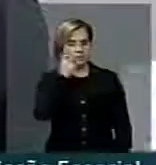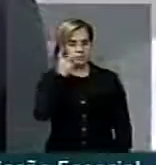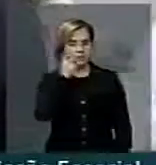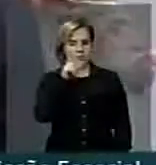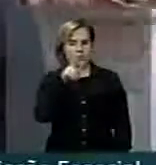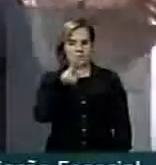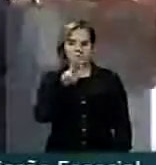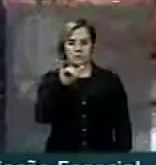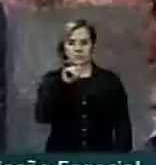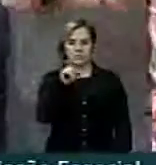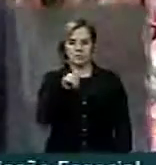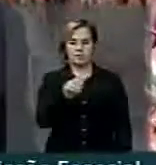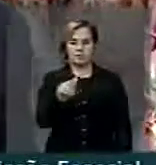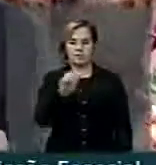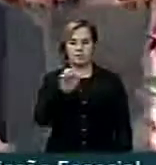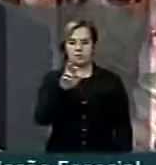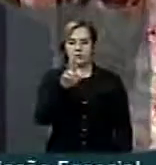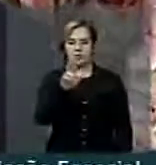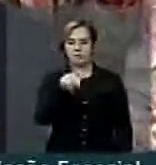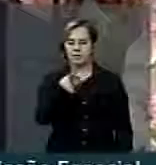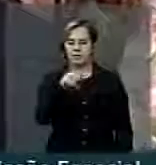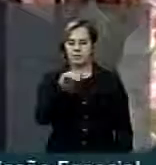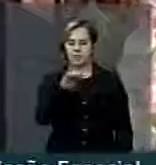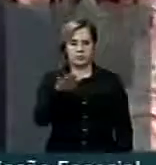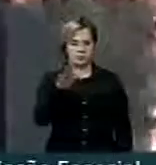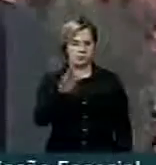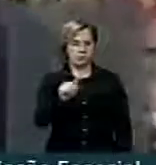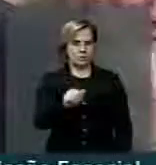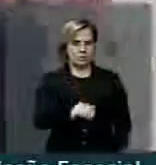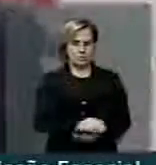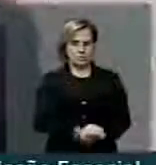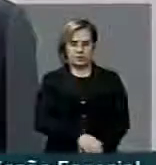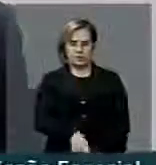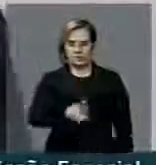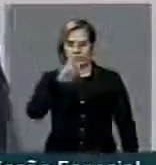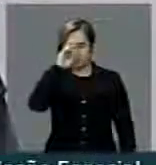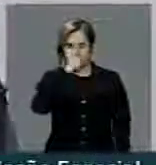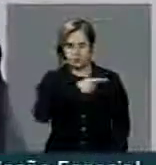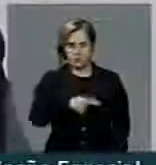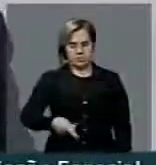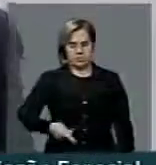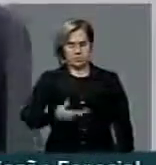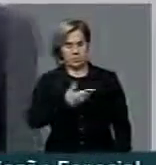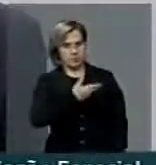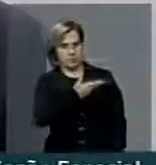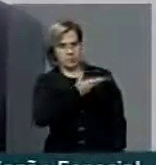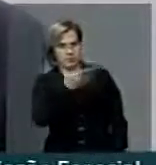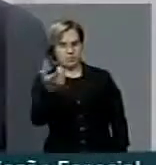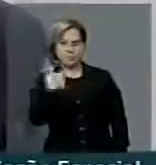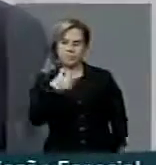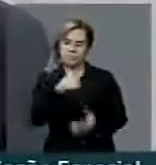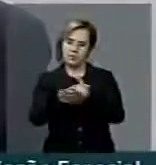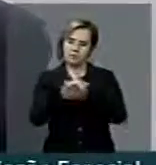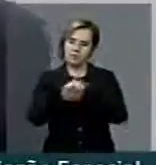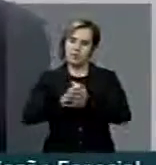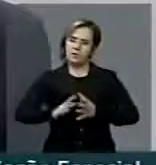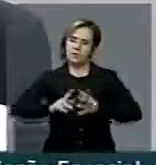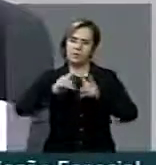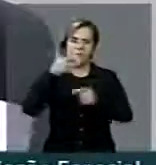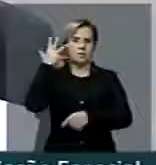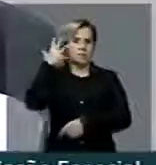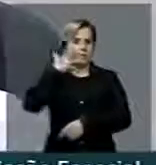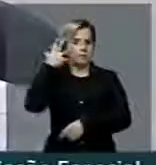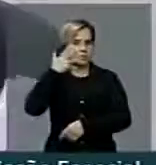Erundina. Senhor presidente, colegas parlamentares, eu quero saudar os expositores,